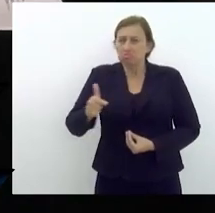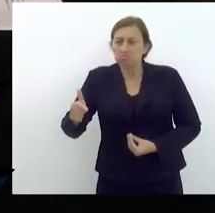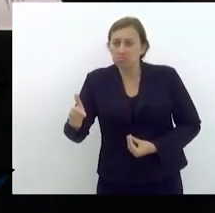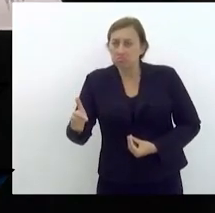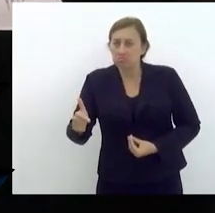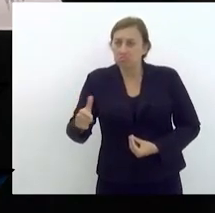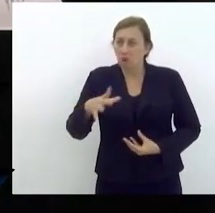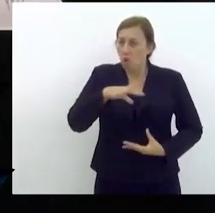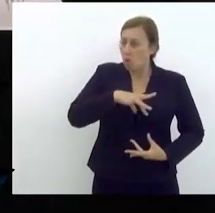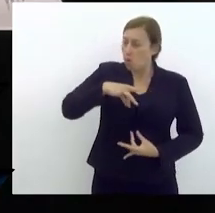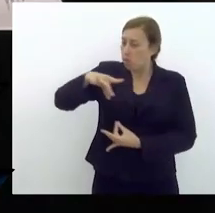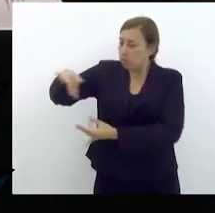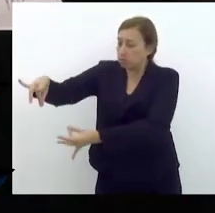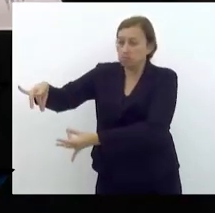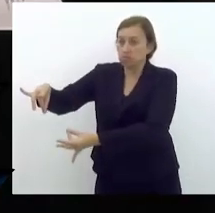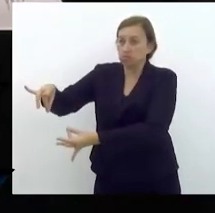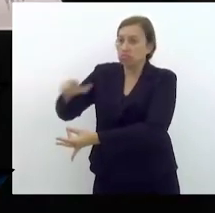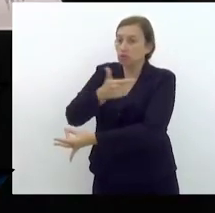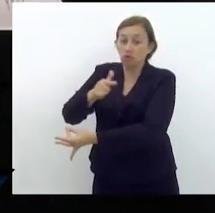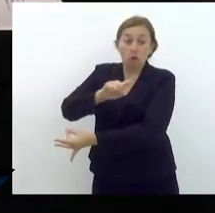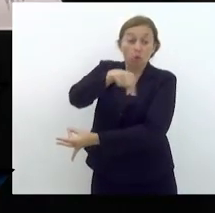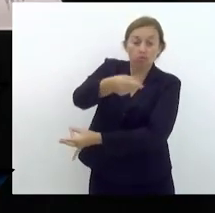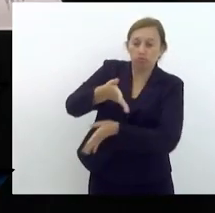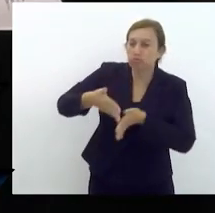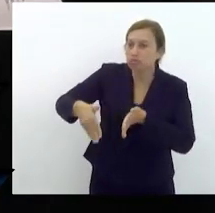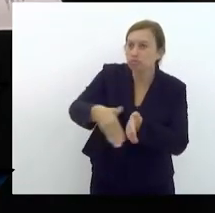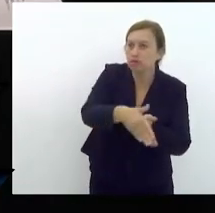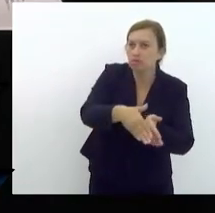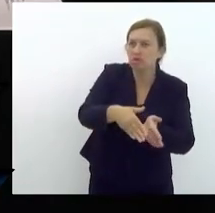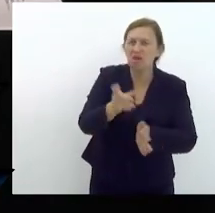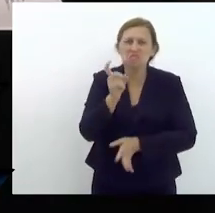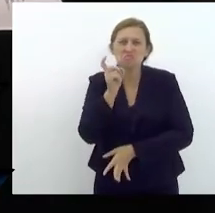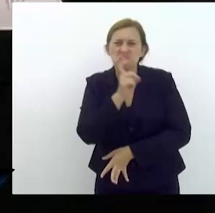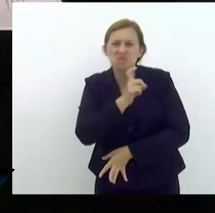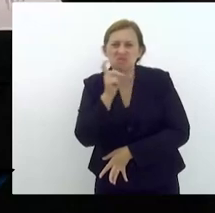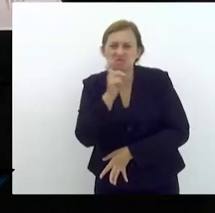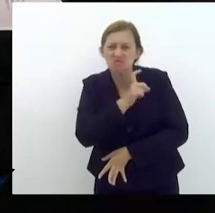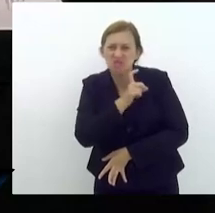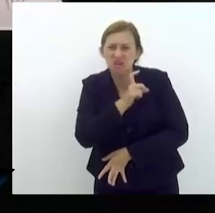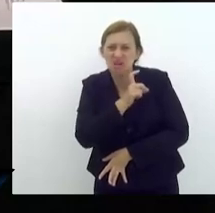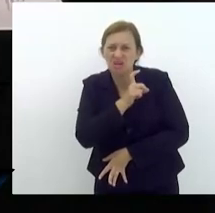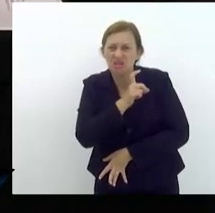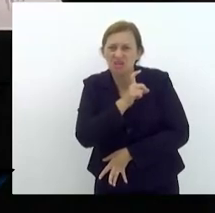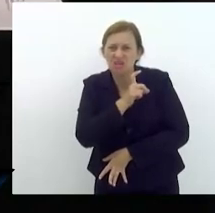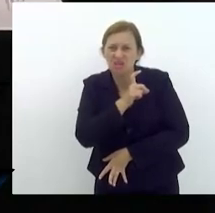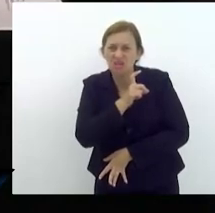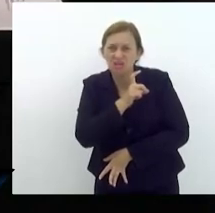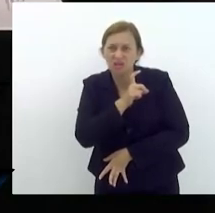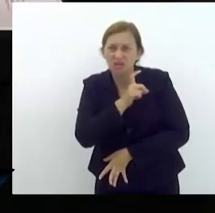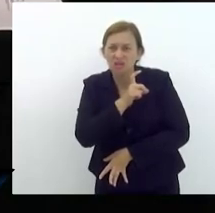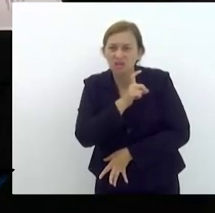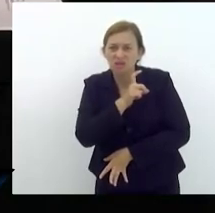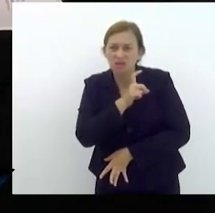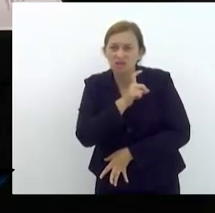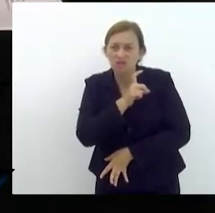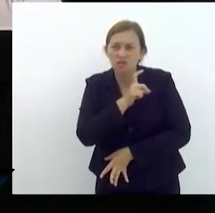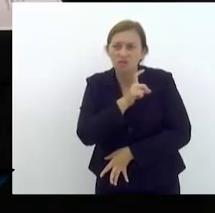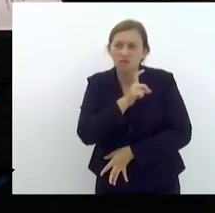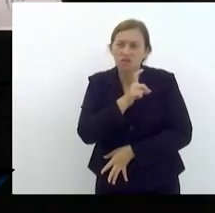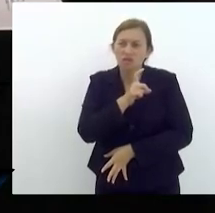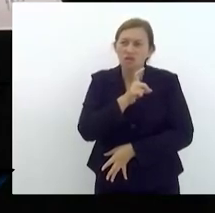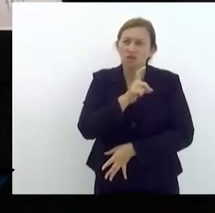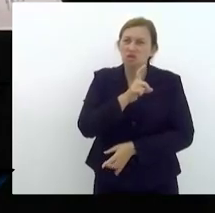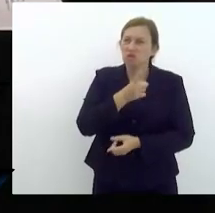não há outro caminho mentira não se combate com